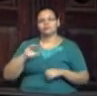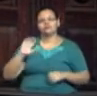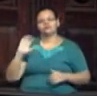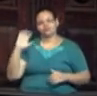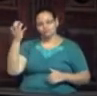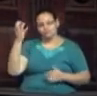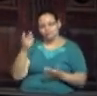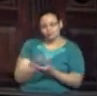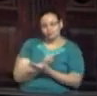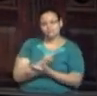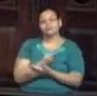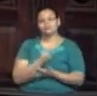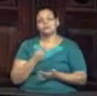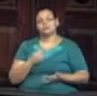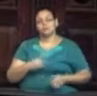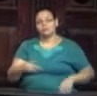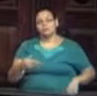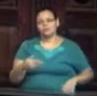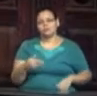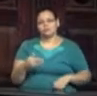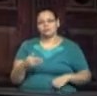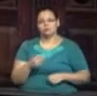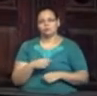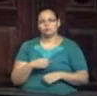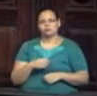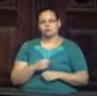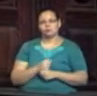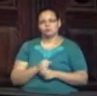situações adversas no âmbito do Estado do Rio de Janeiro.